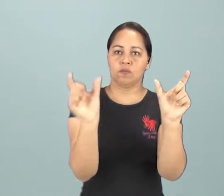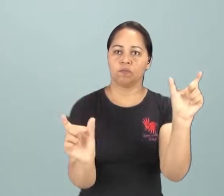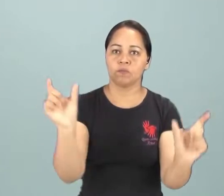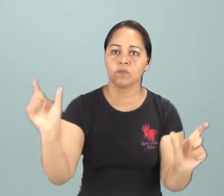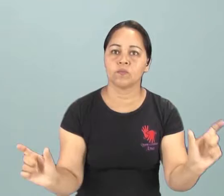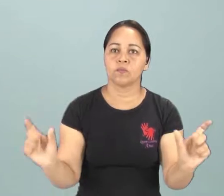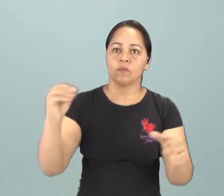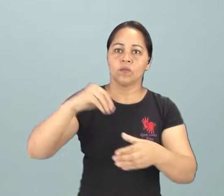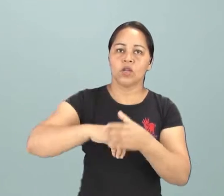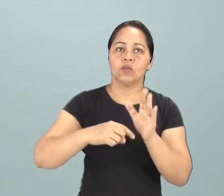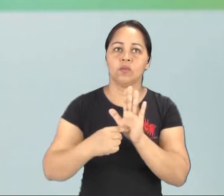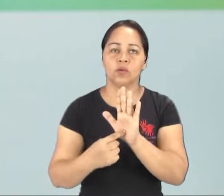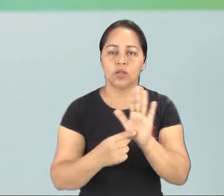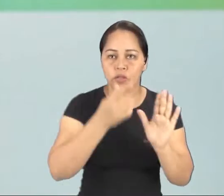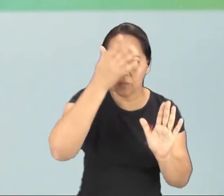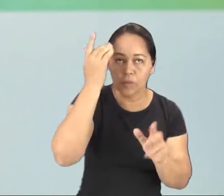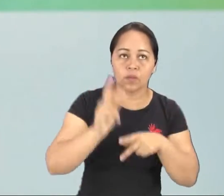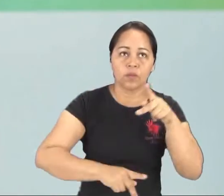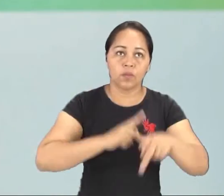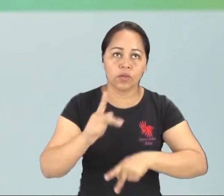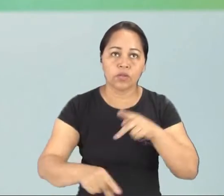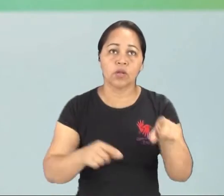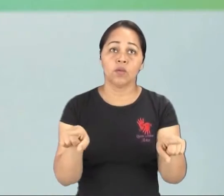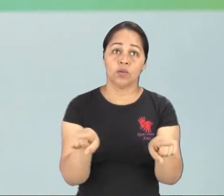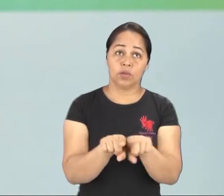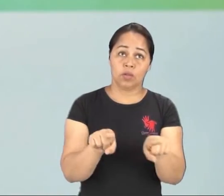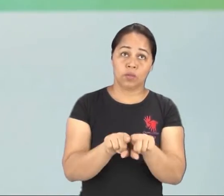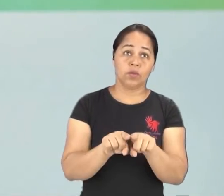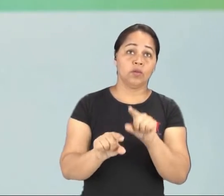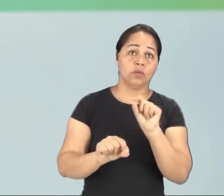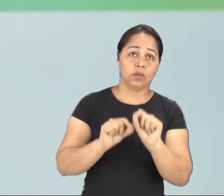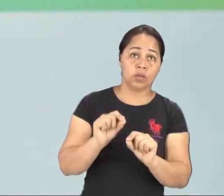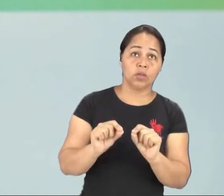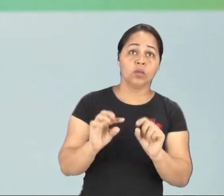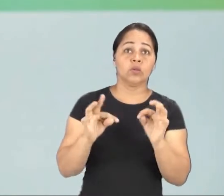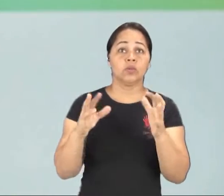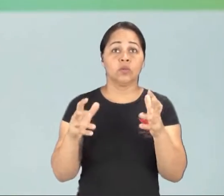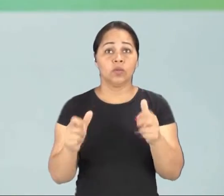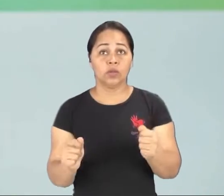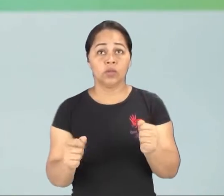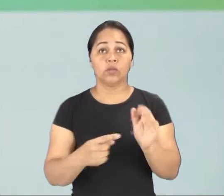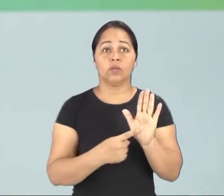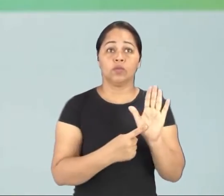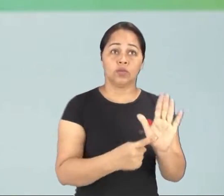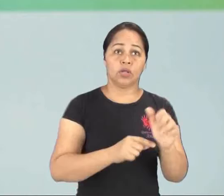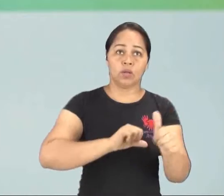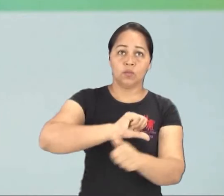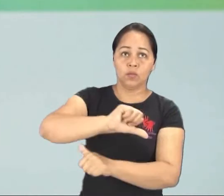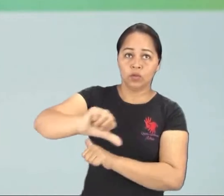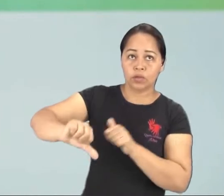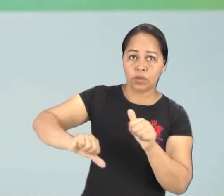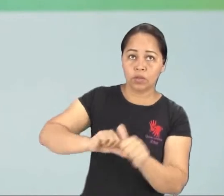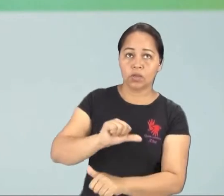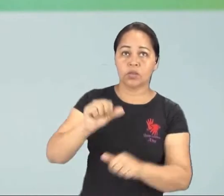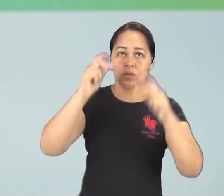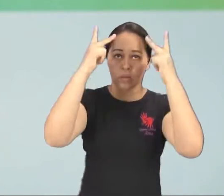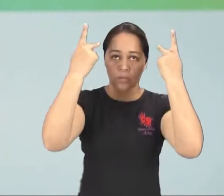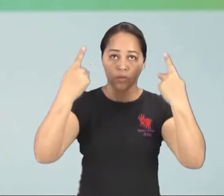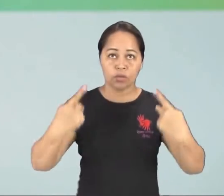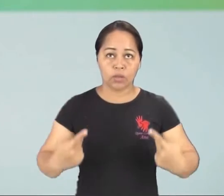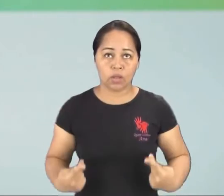naturalismo foi o desenvolvimento e a modernização da indústria, que acabou trazendo à tona toda essa